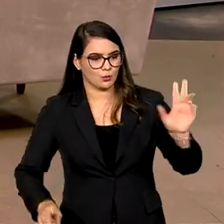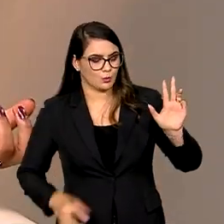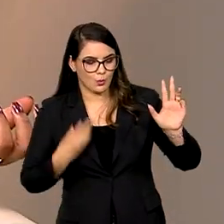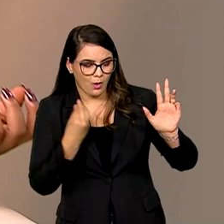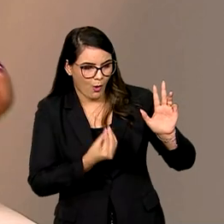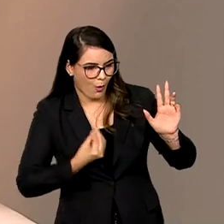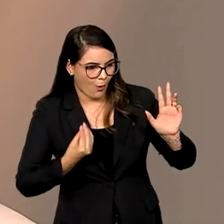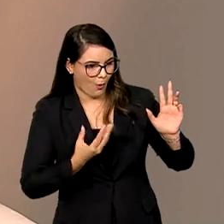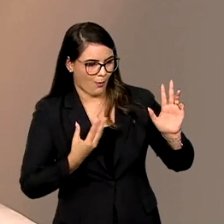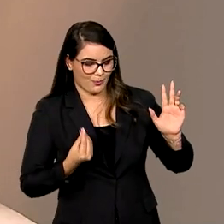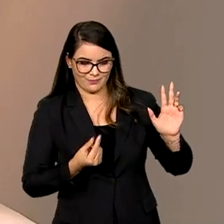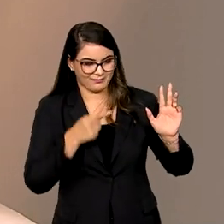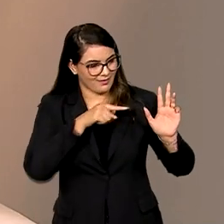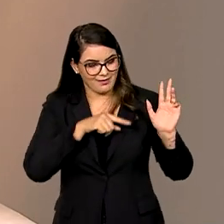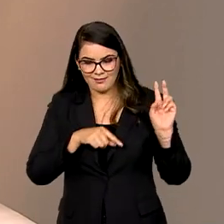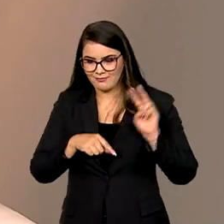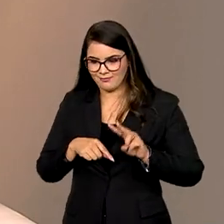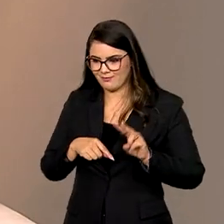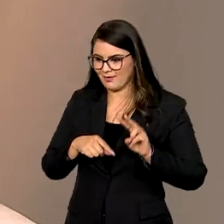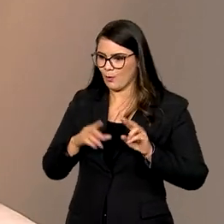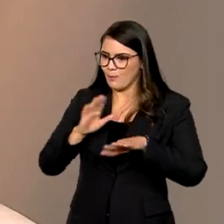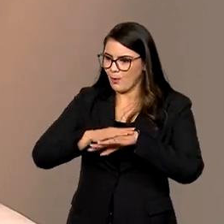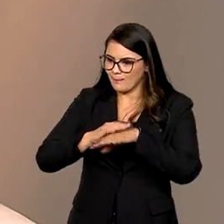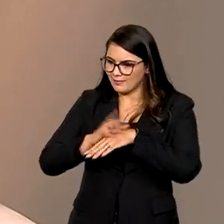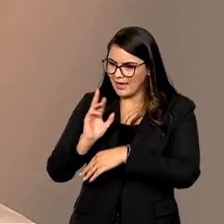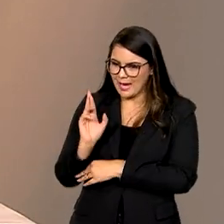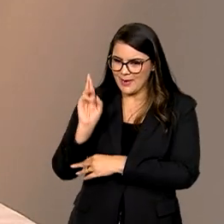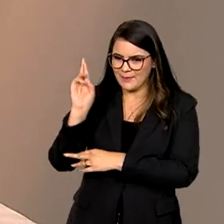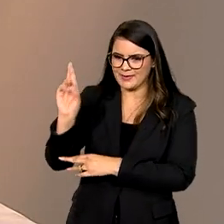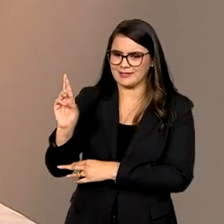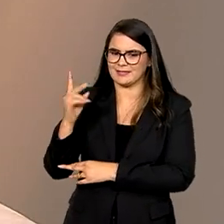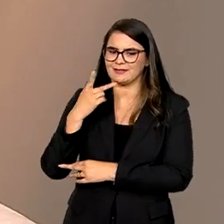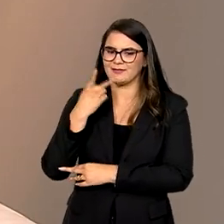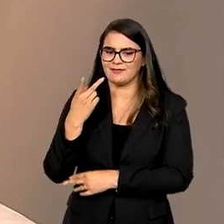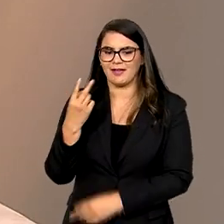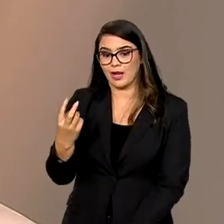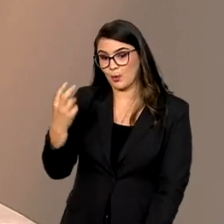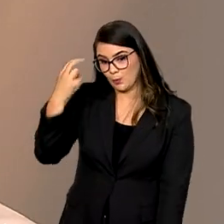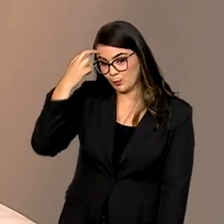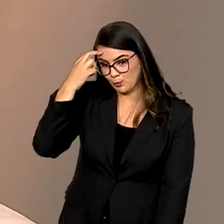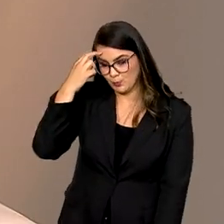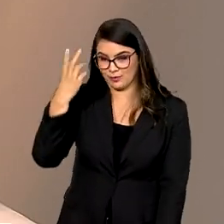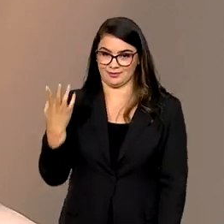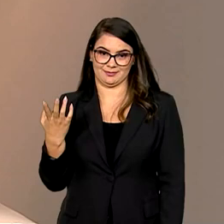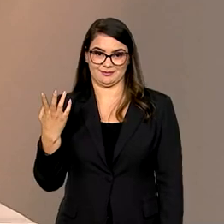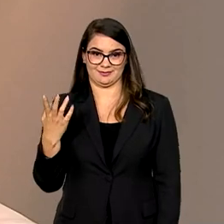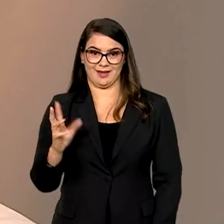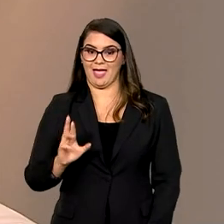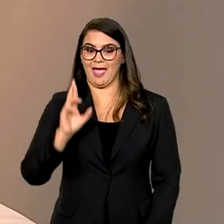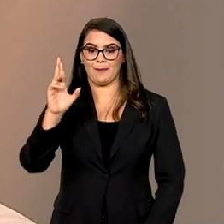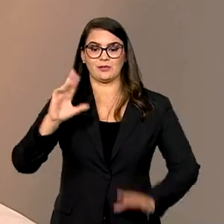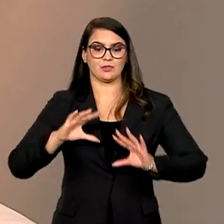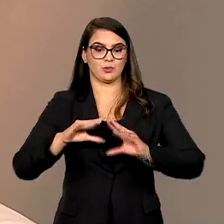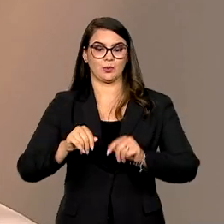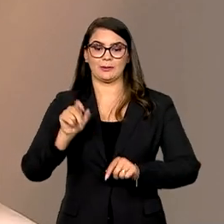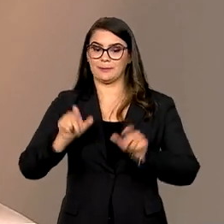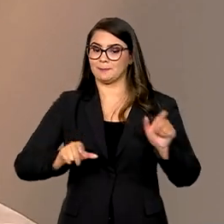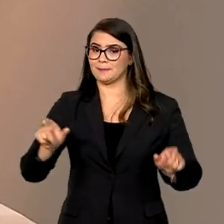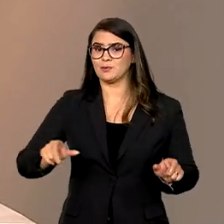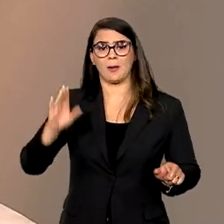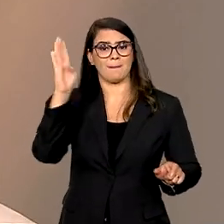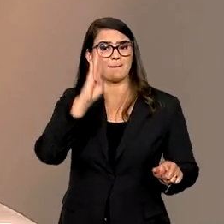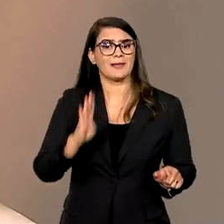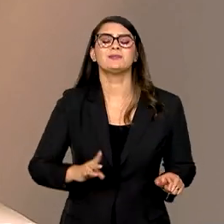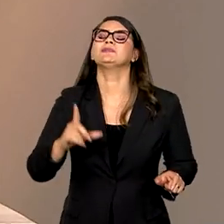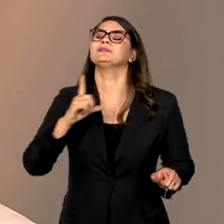eu acho que ele representa quando ele fala de cultura? Ele representa que todo cidadão brasileiro tem